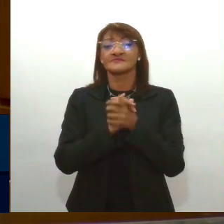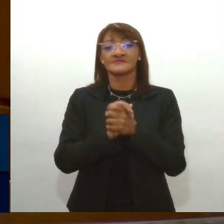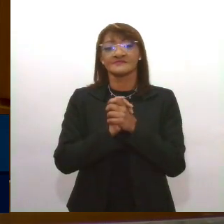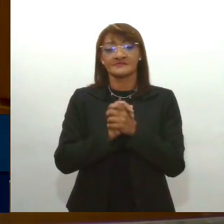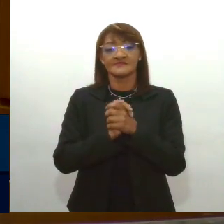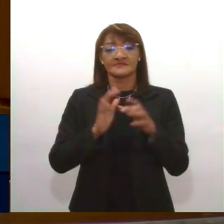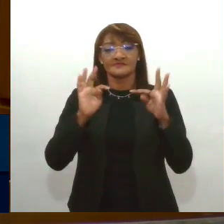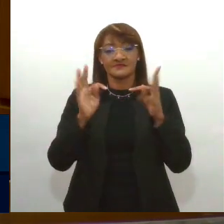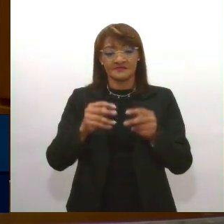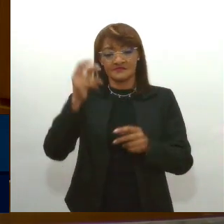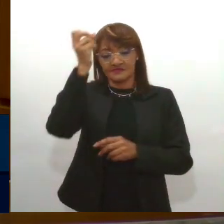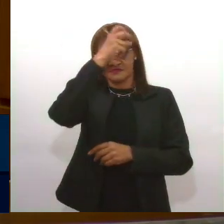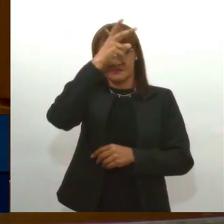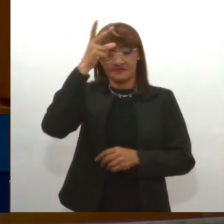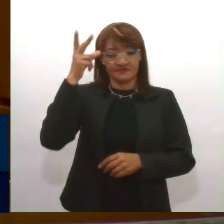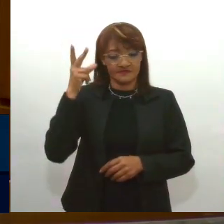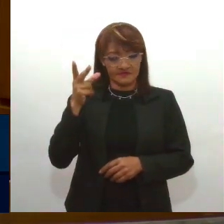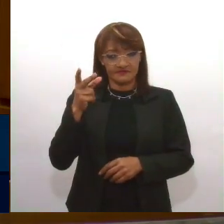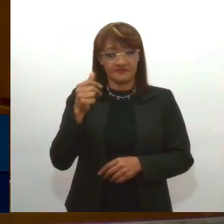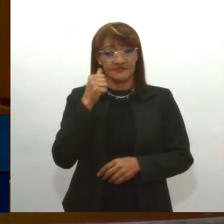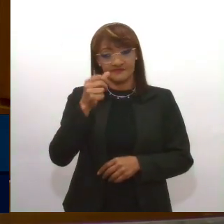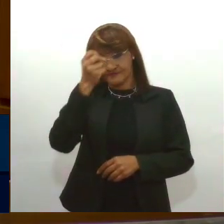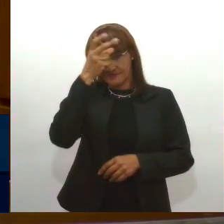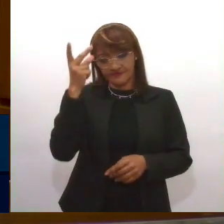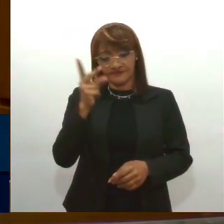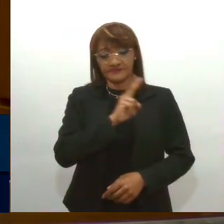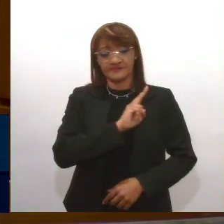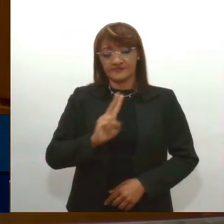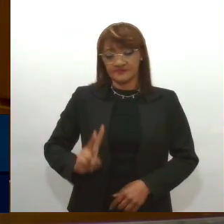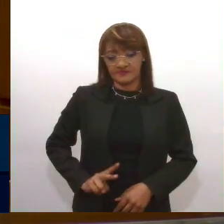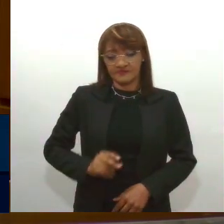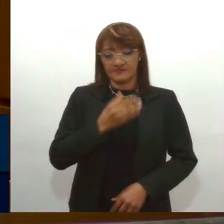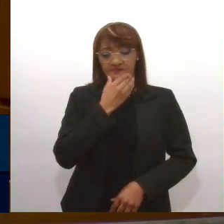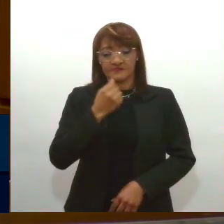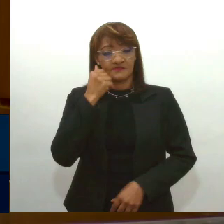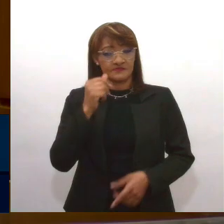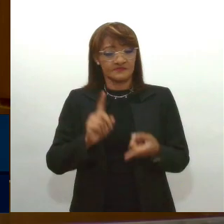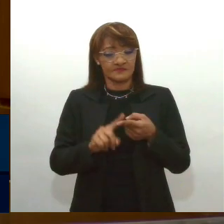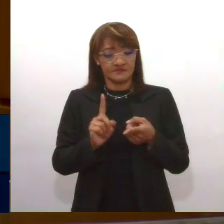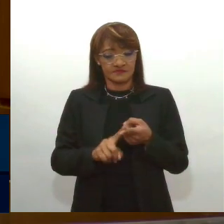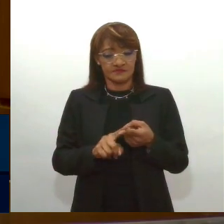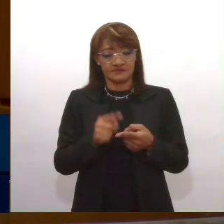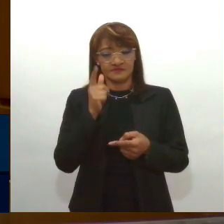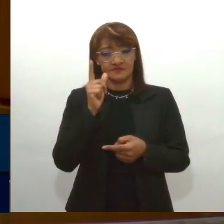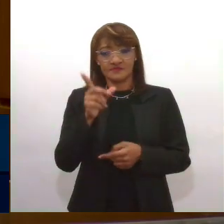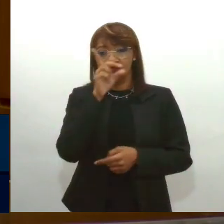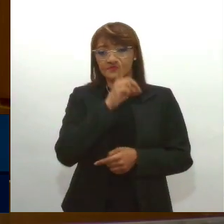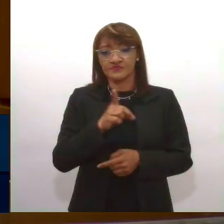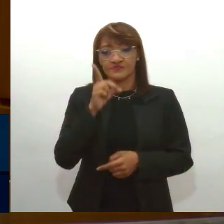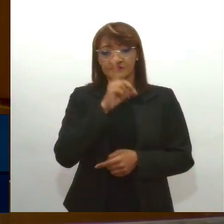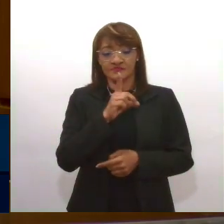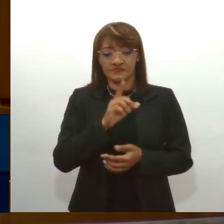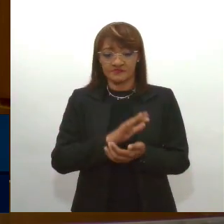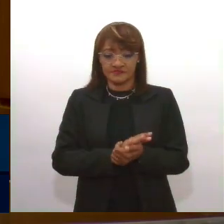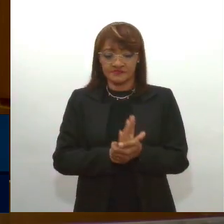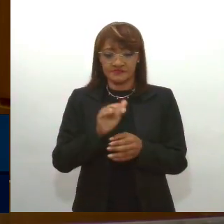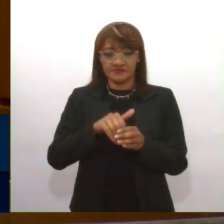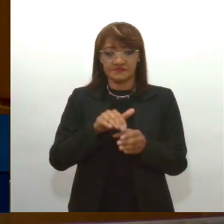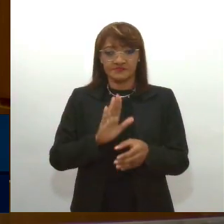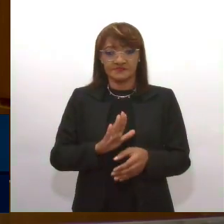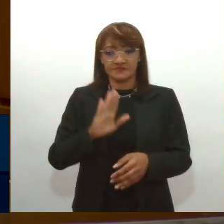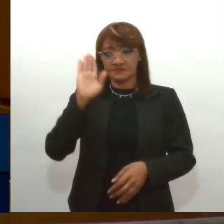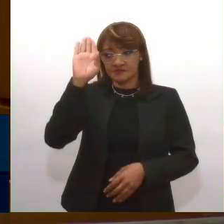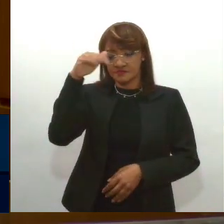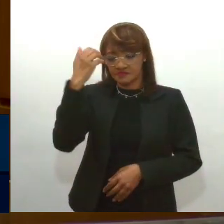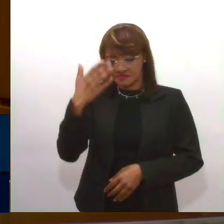prefeitas vereadores e vereadoras eleitas nesse último domingo que terão a honra e a responsabilidade de